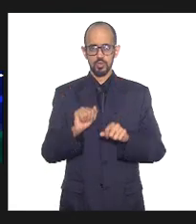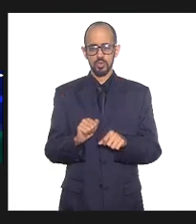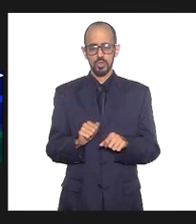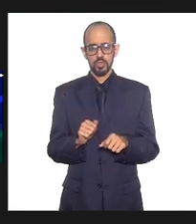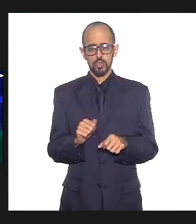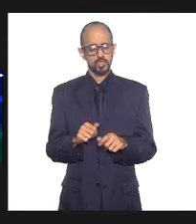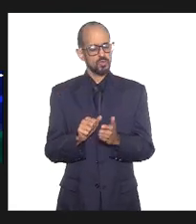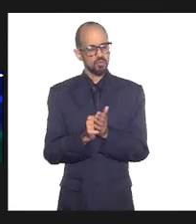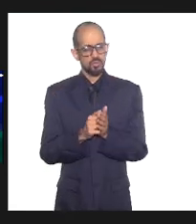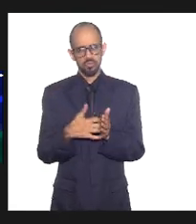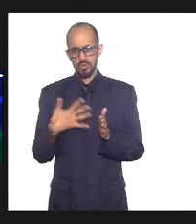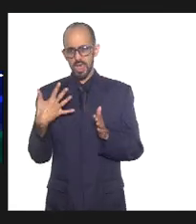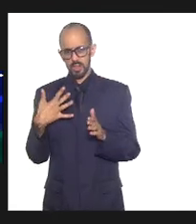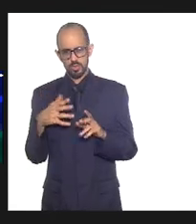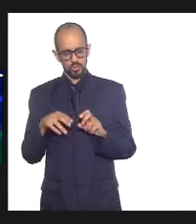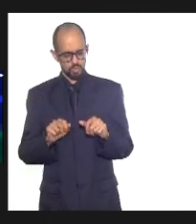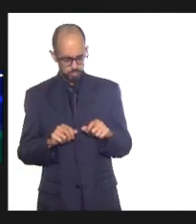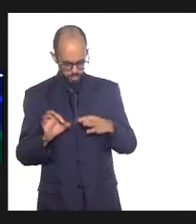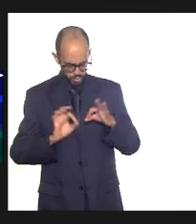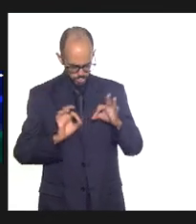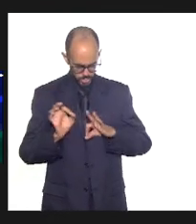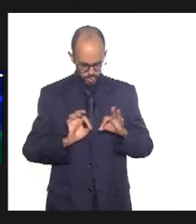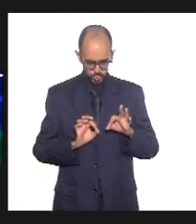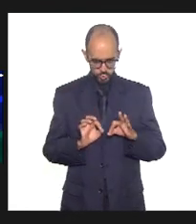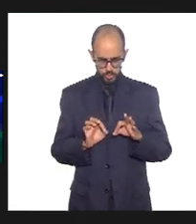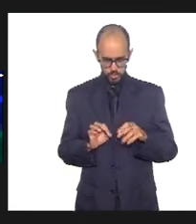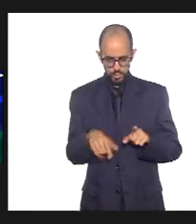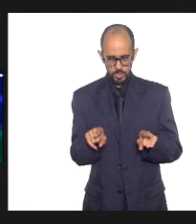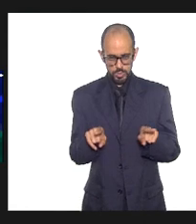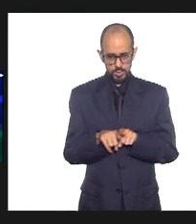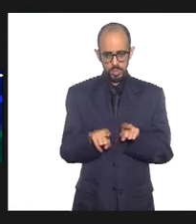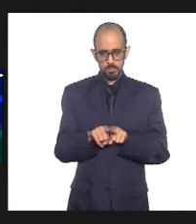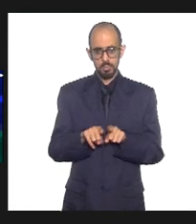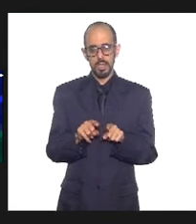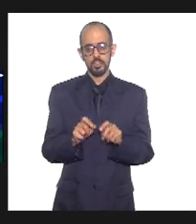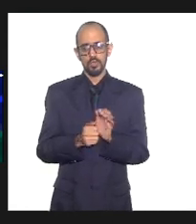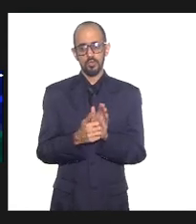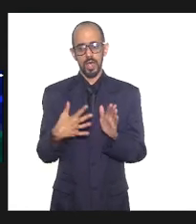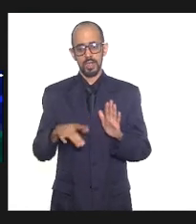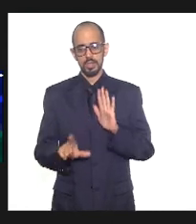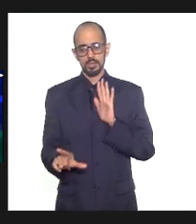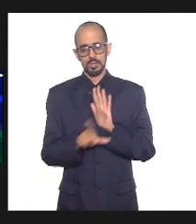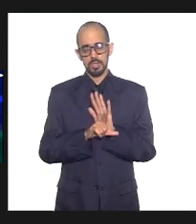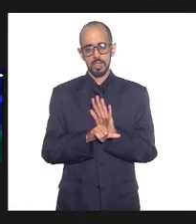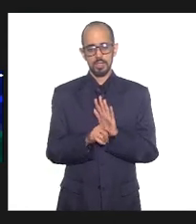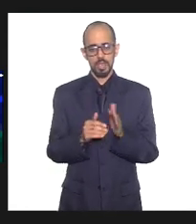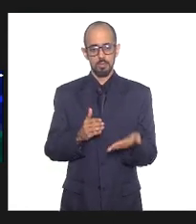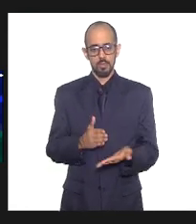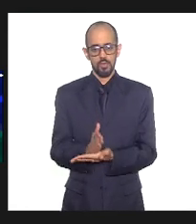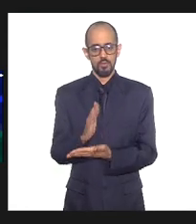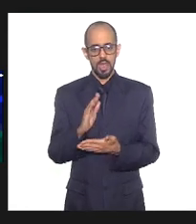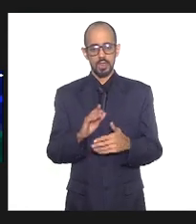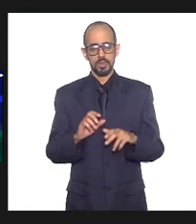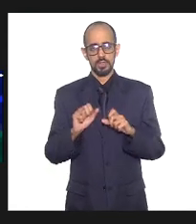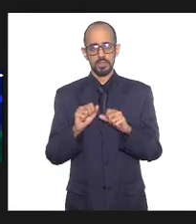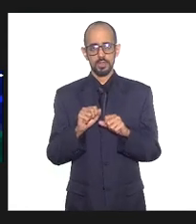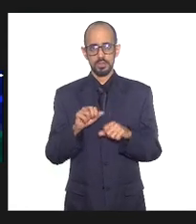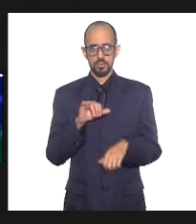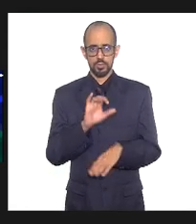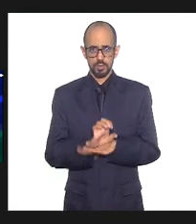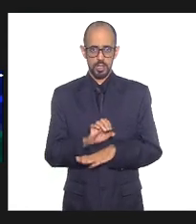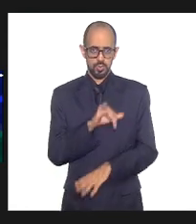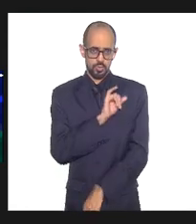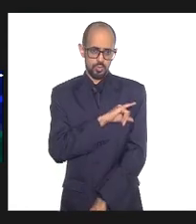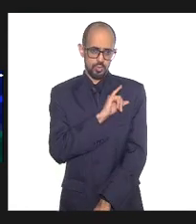de vários projetos, mas também várias leis sendo sancionadas no Estado do Rio de Janeiro